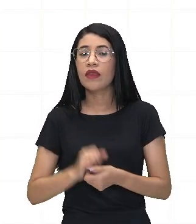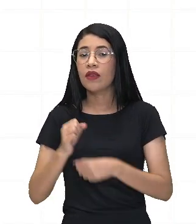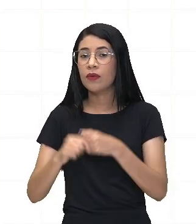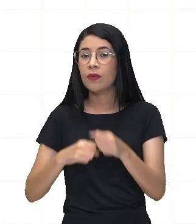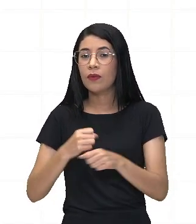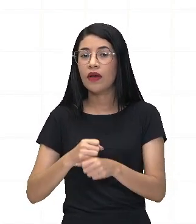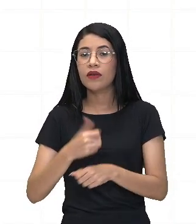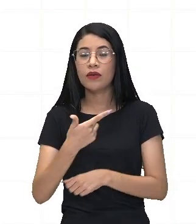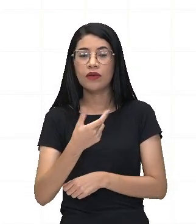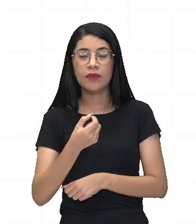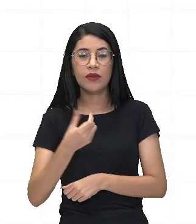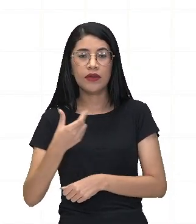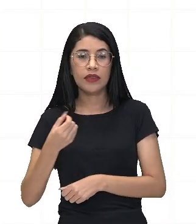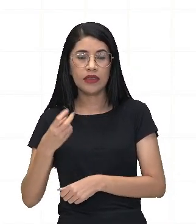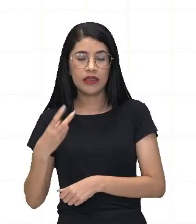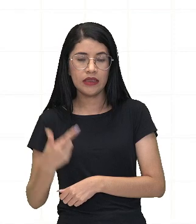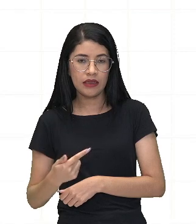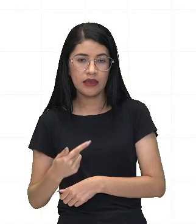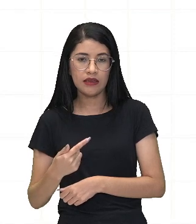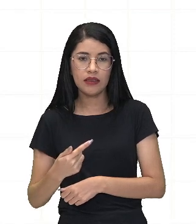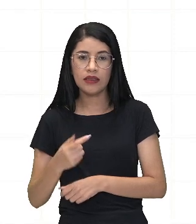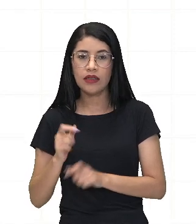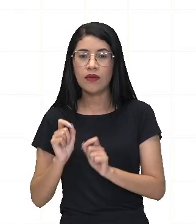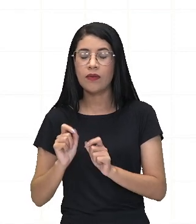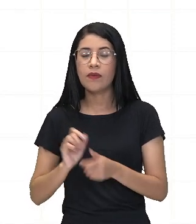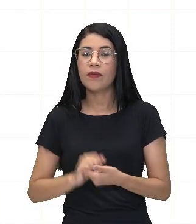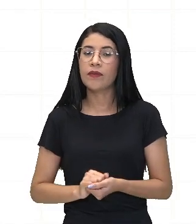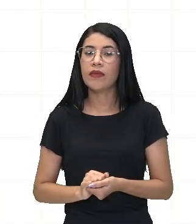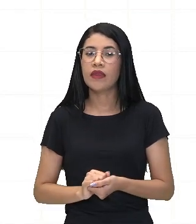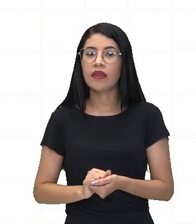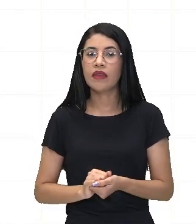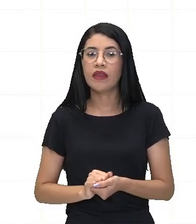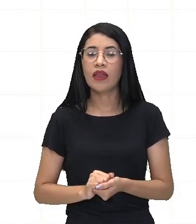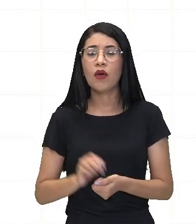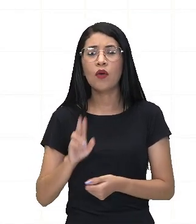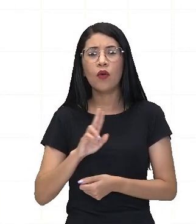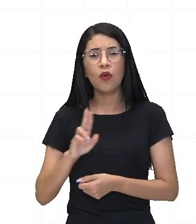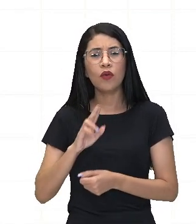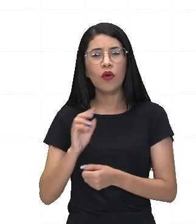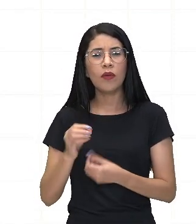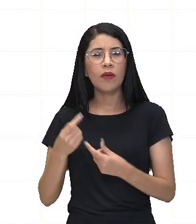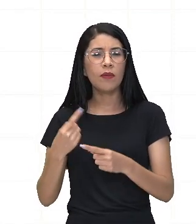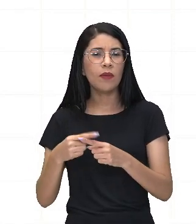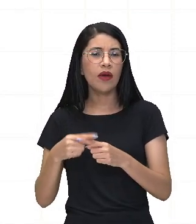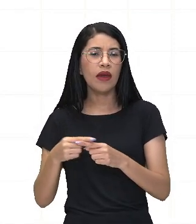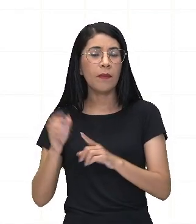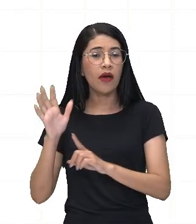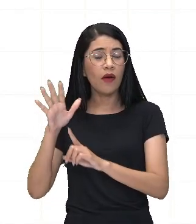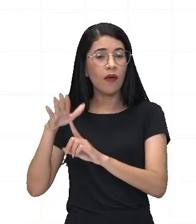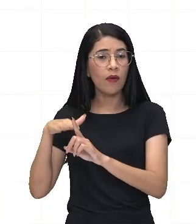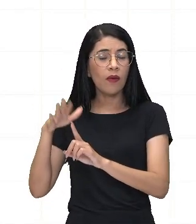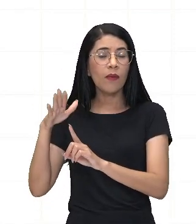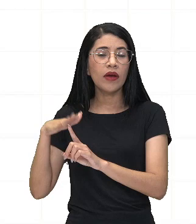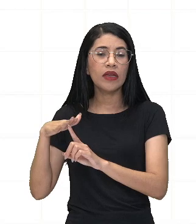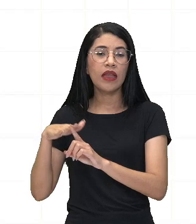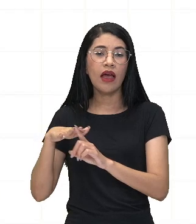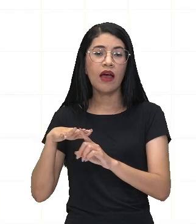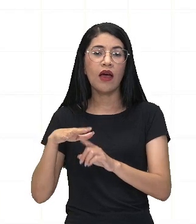de 2007, tá? Esse instituto recebeu esse nome em homenagem ao